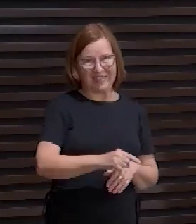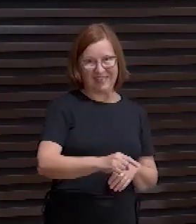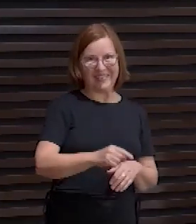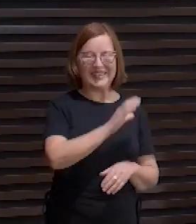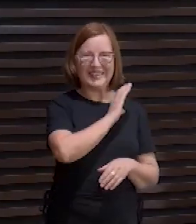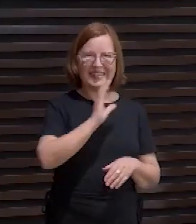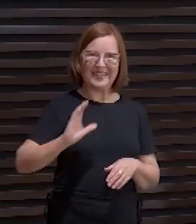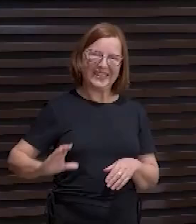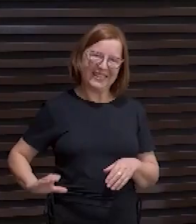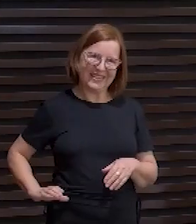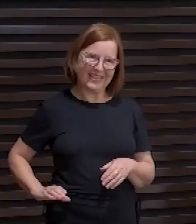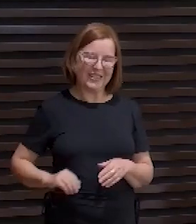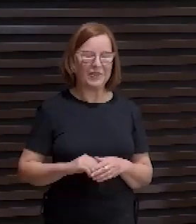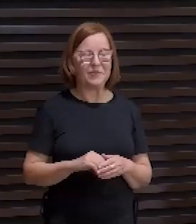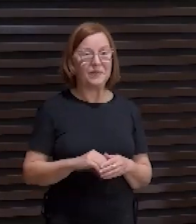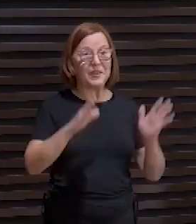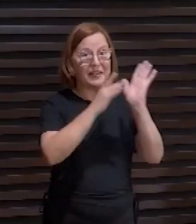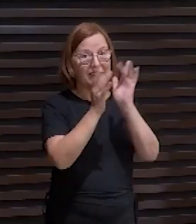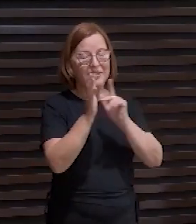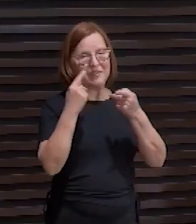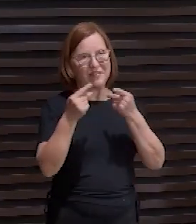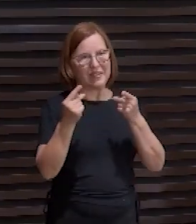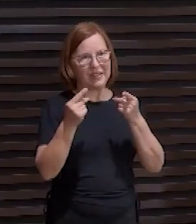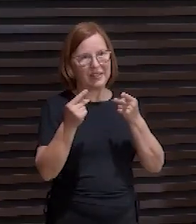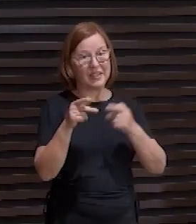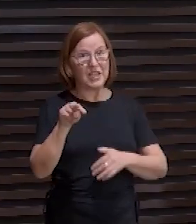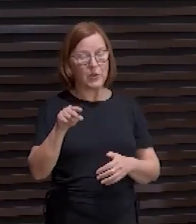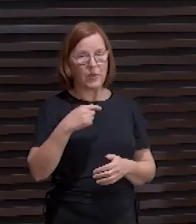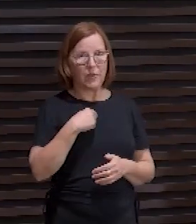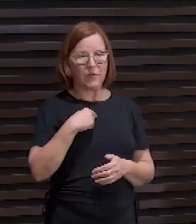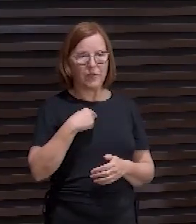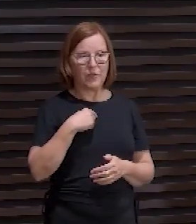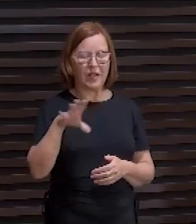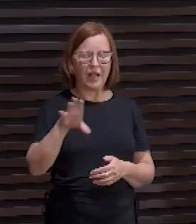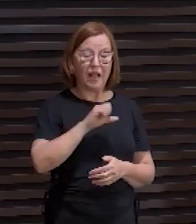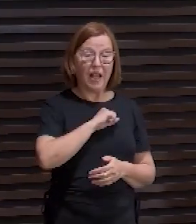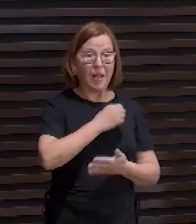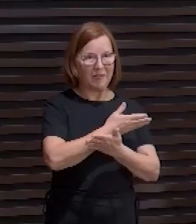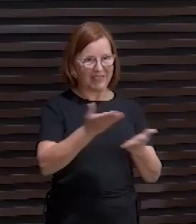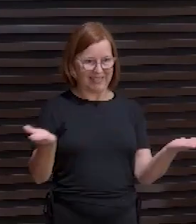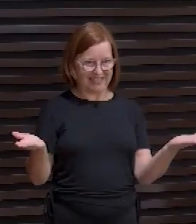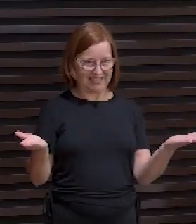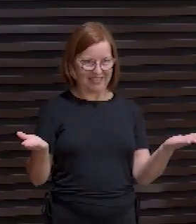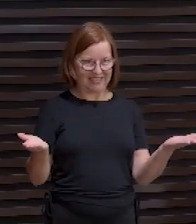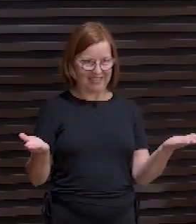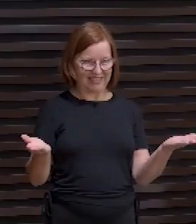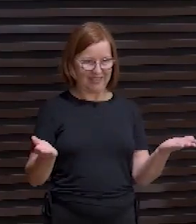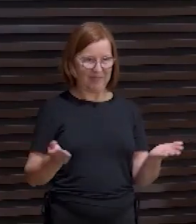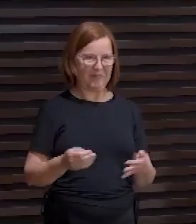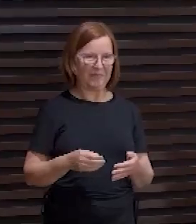aqui está na hora que Jesus fala assim: assim como eu vos amei. Pá! Aqui muda